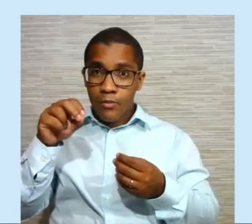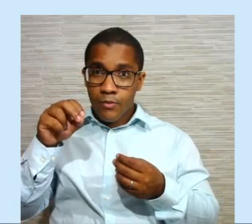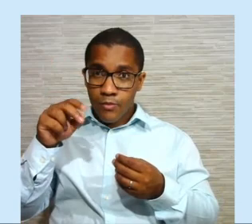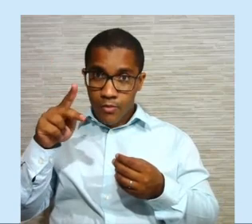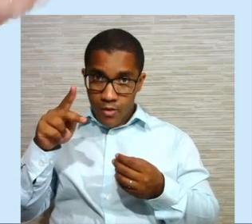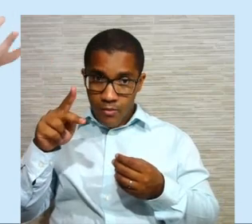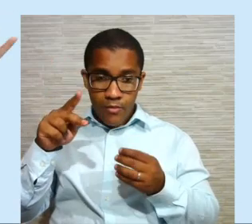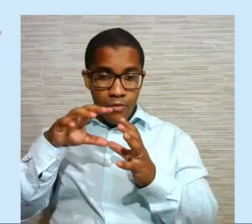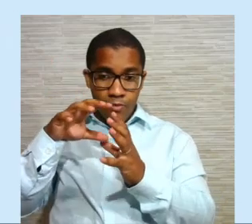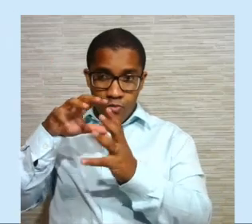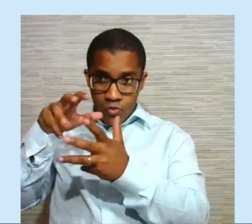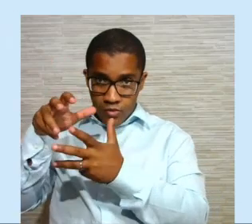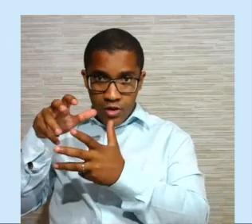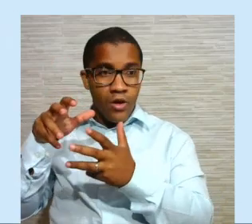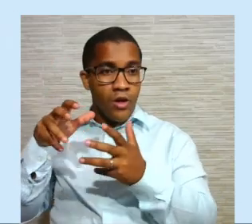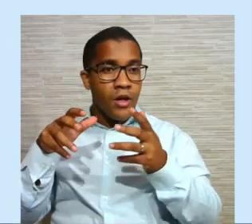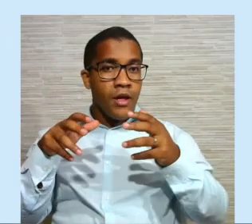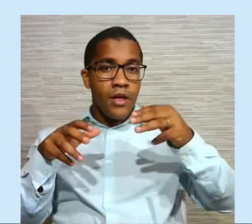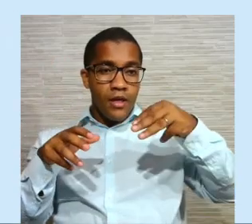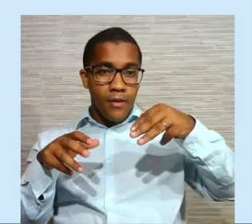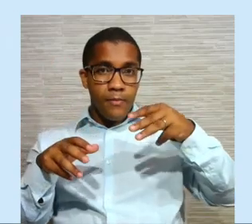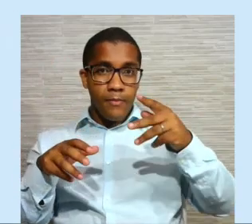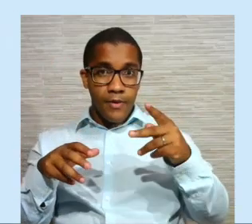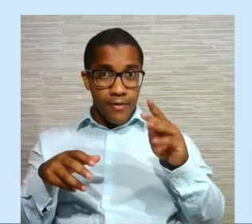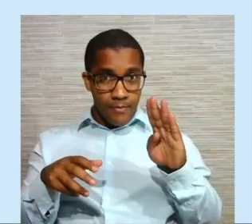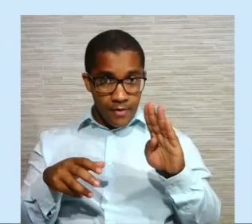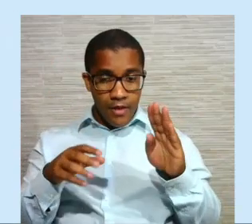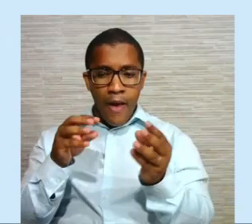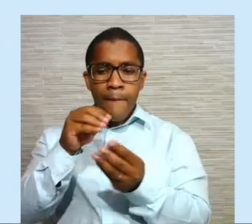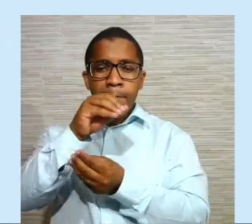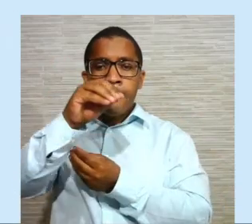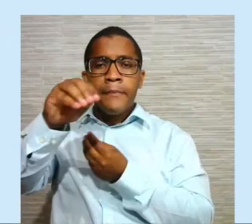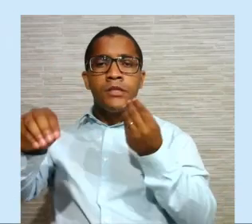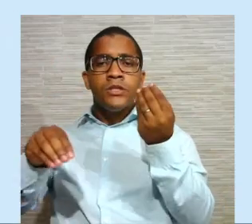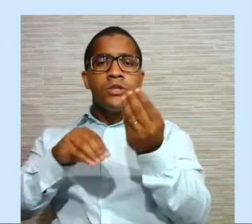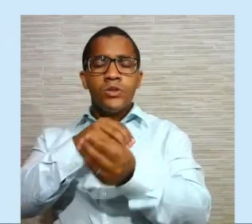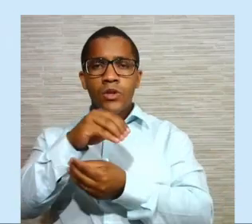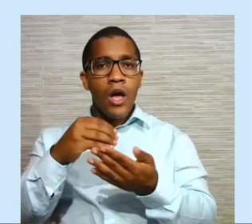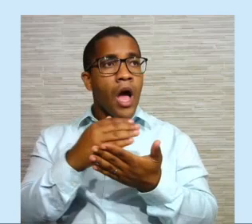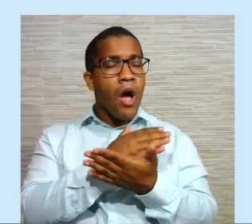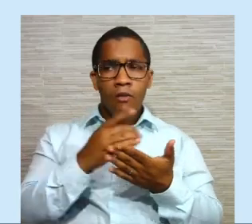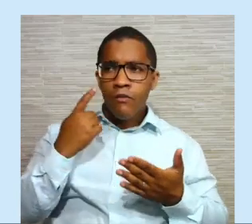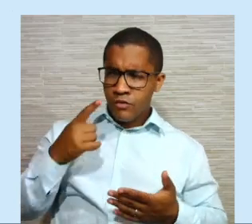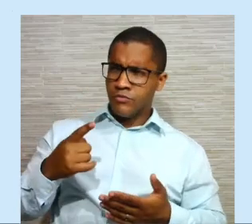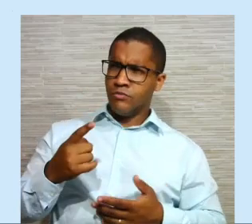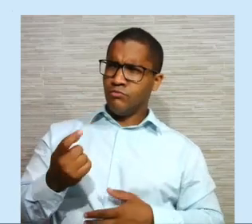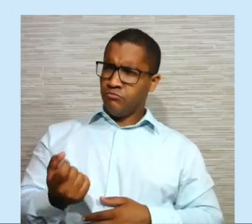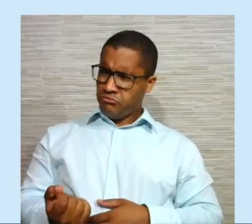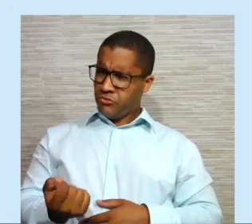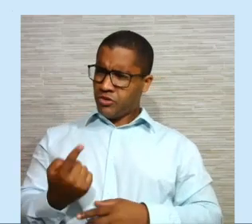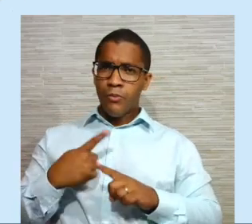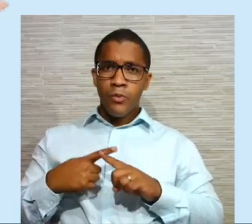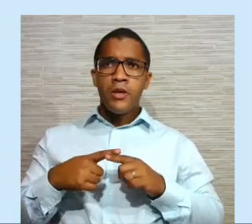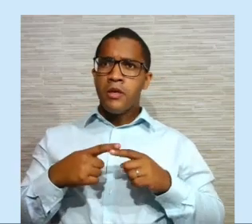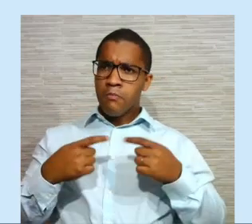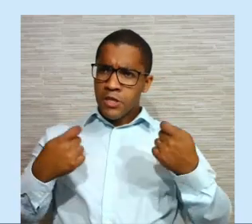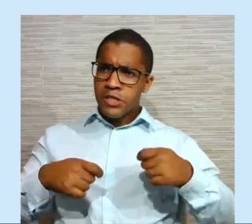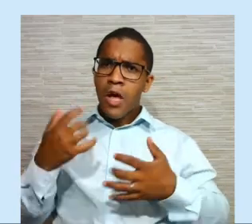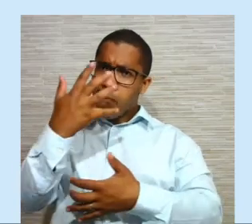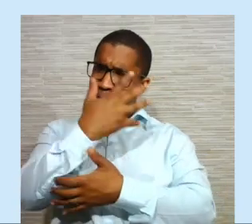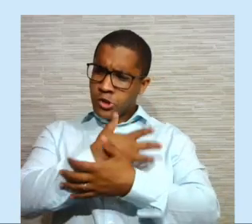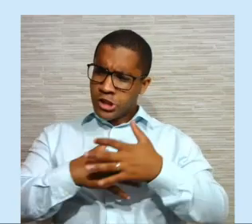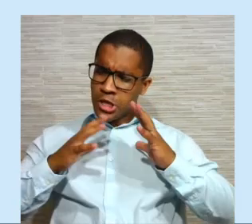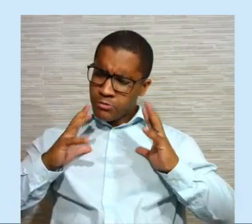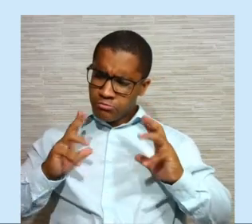mundial com a MPB. Então, não era uma coisa que causou estranheza para alguns, porque defendiam o purismo da